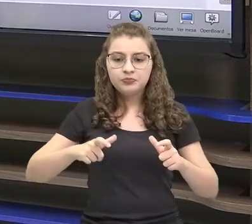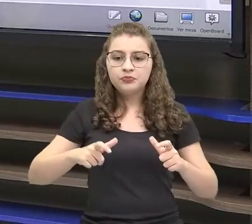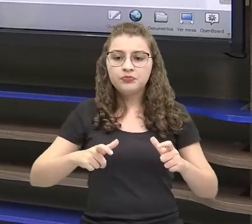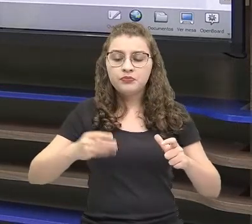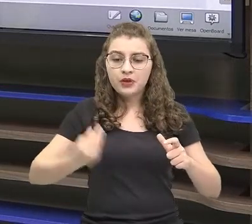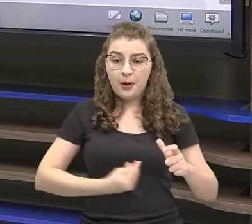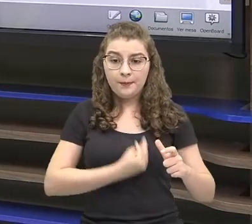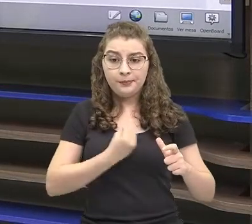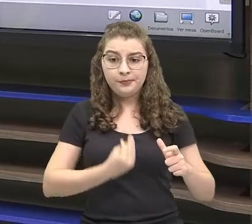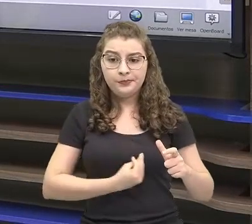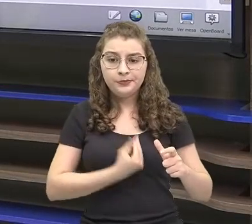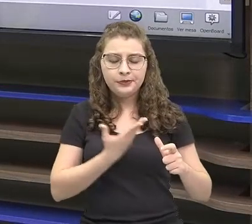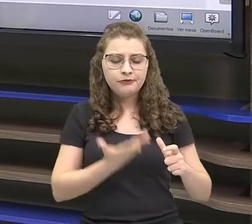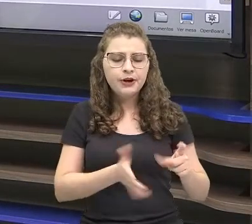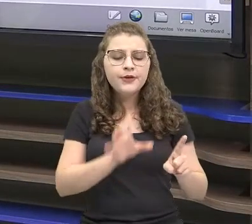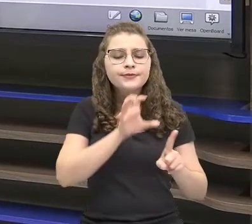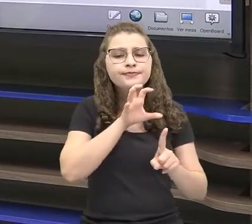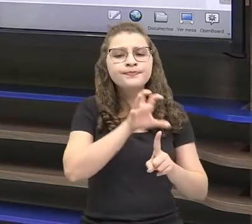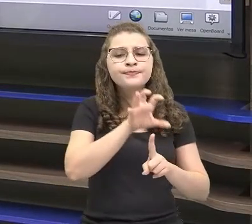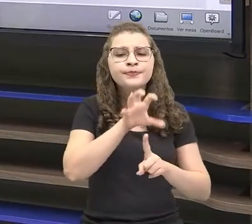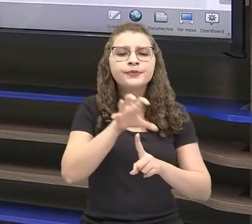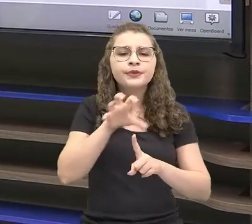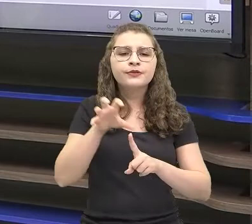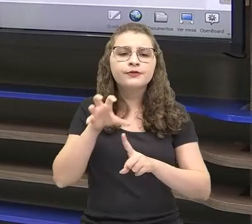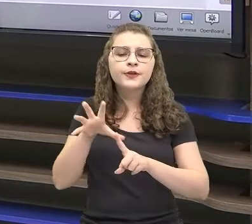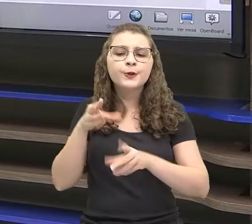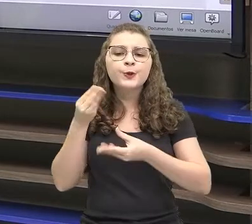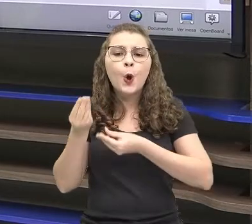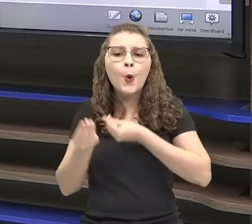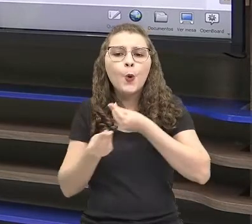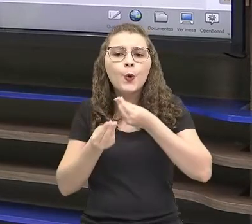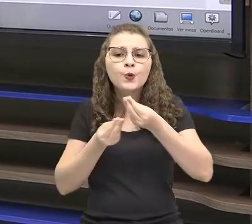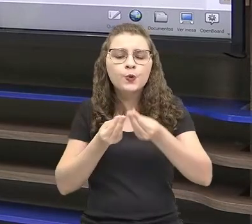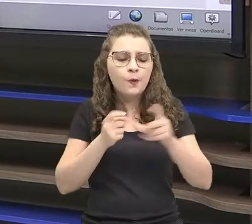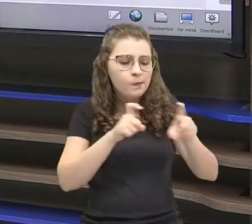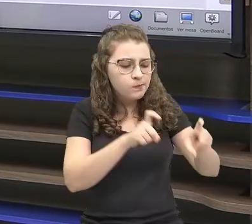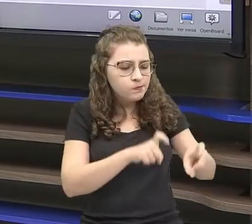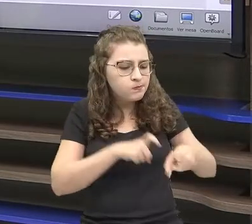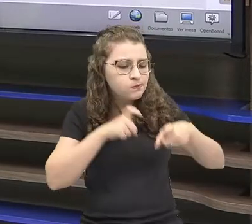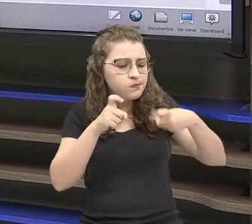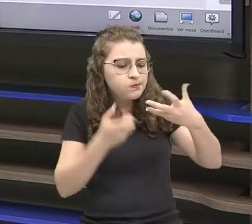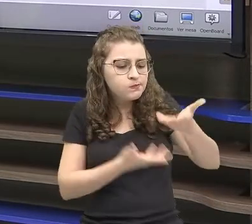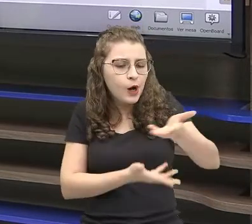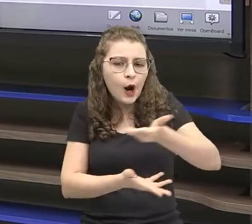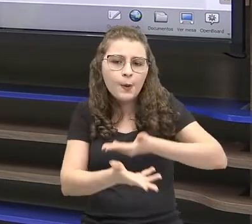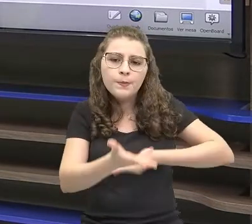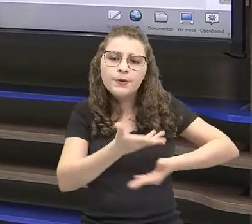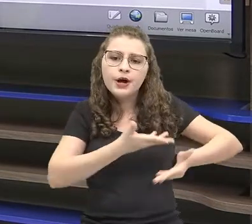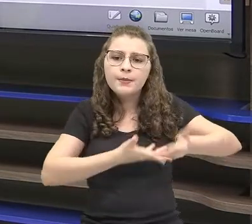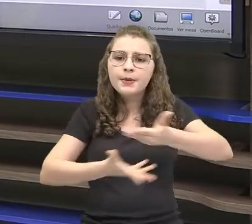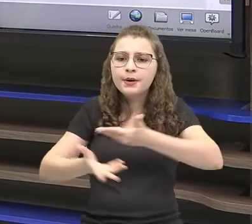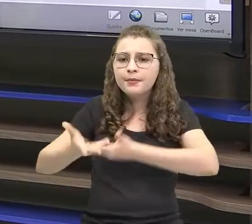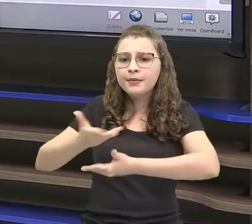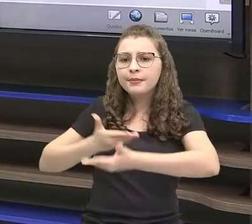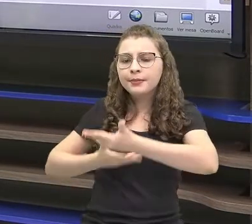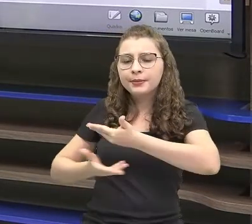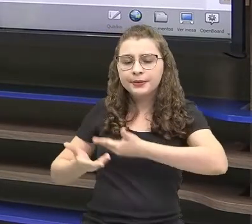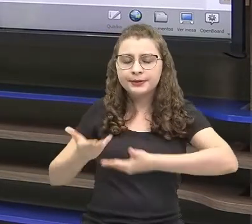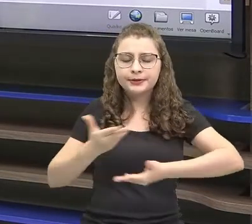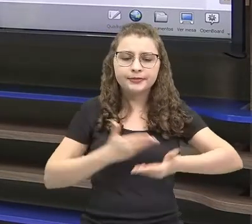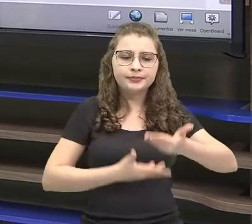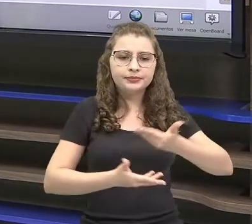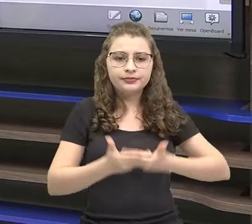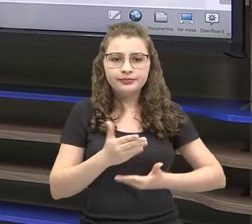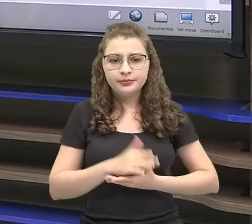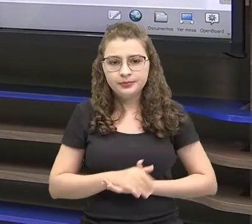vai determinar, né, essa relação com a terra, a relação com o ambiente, ela vai determinar